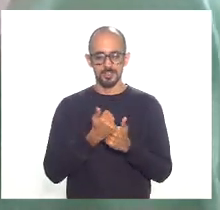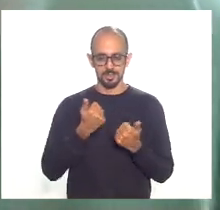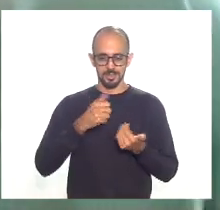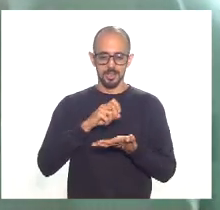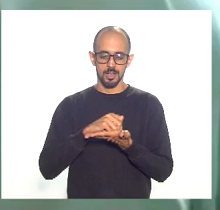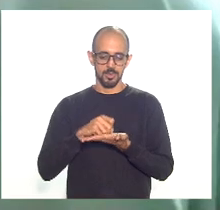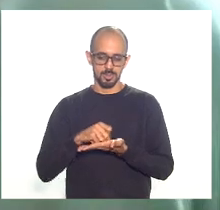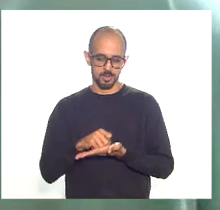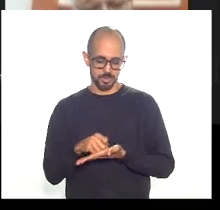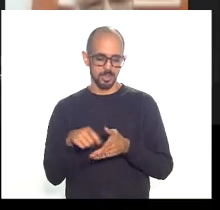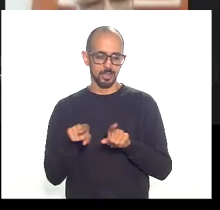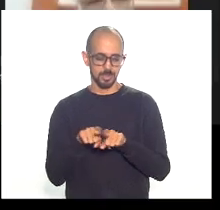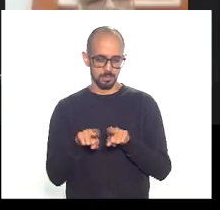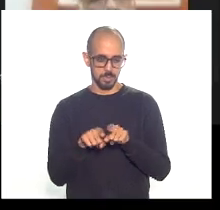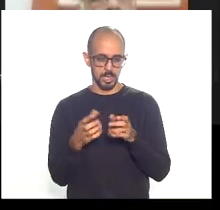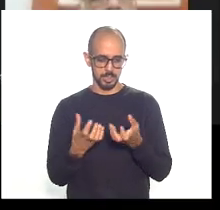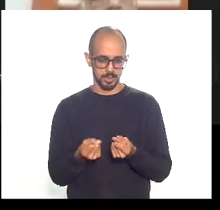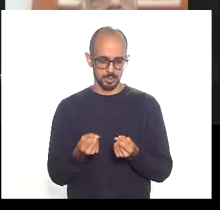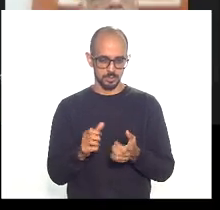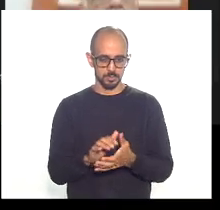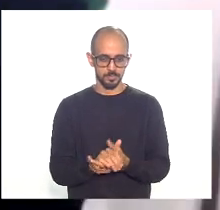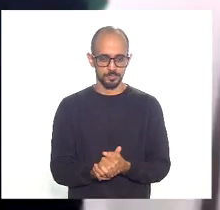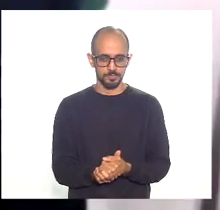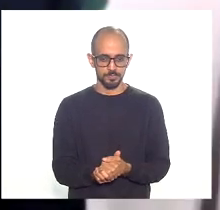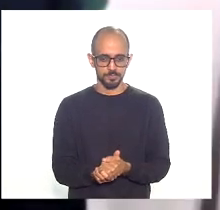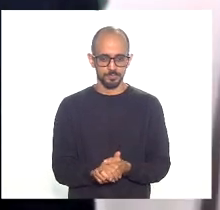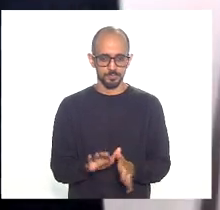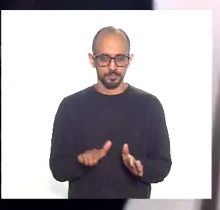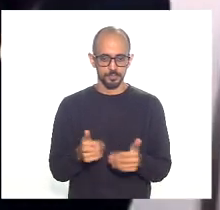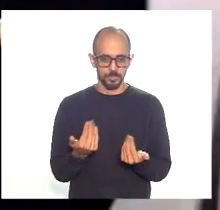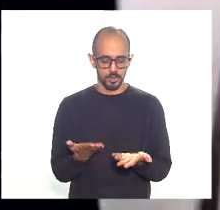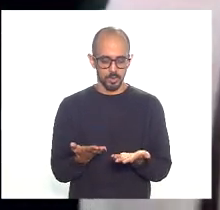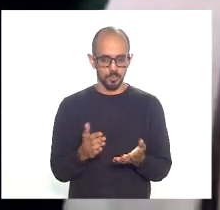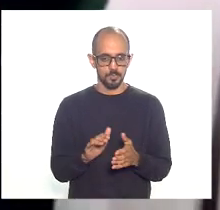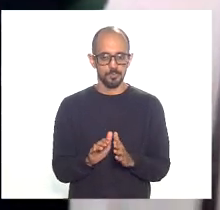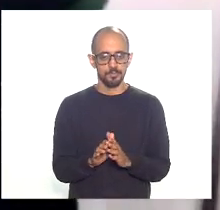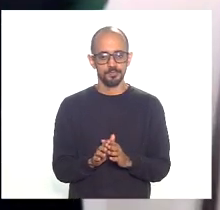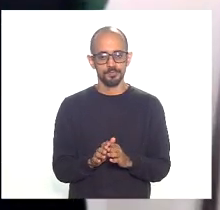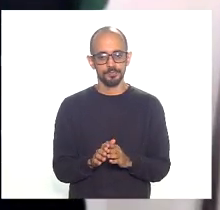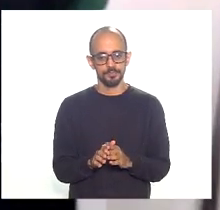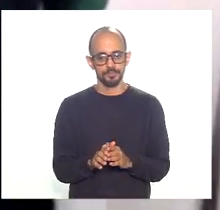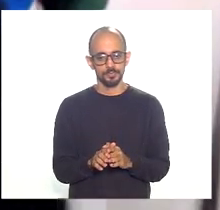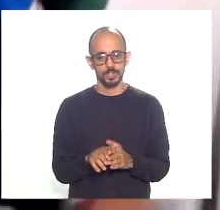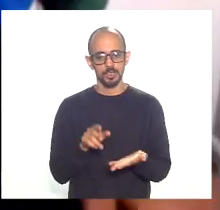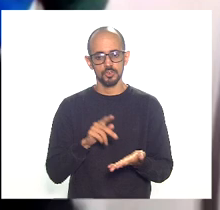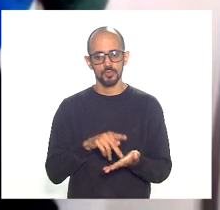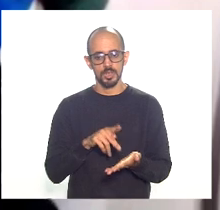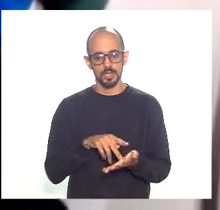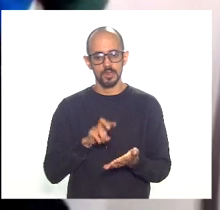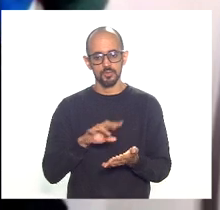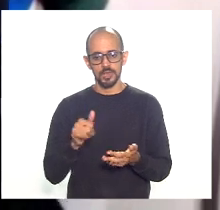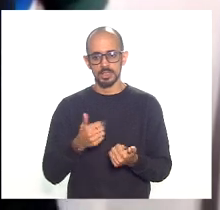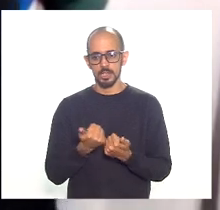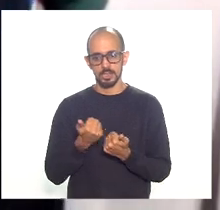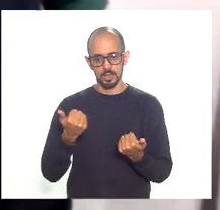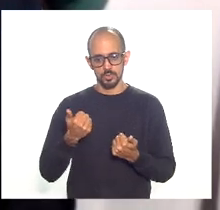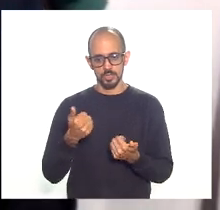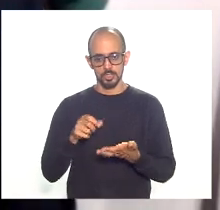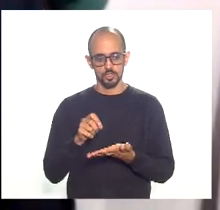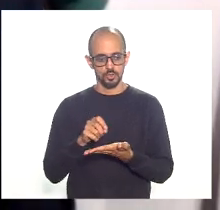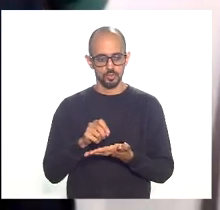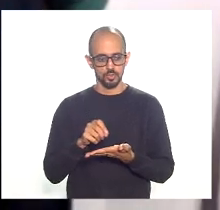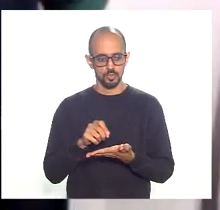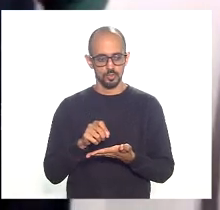solidárias nesse sentido. Só pelo cumprimento da ordem, então, está estabelecido, mas com certeza será dada a coautoria. Parabenizo a todos